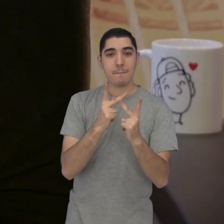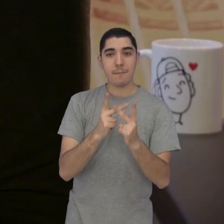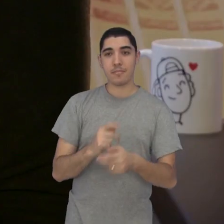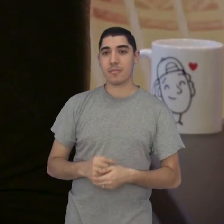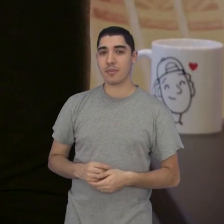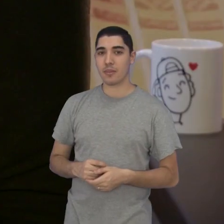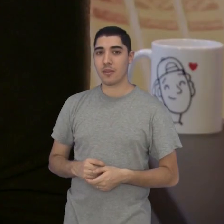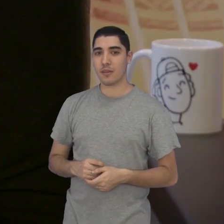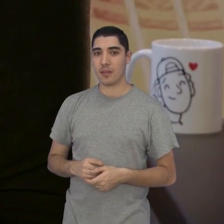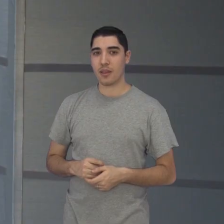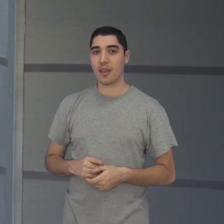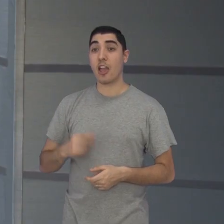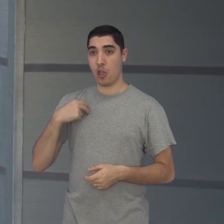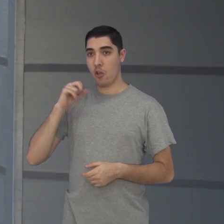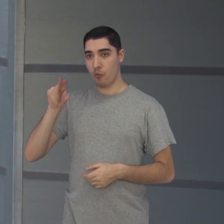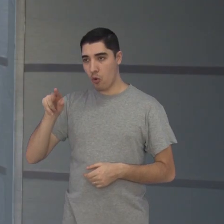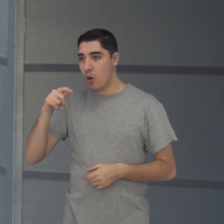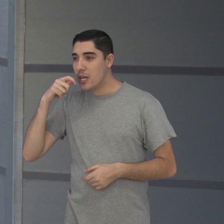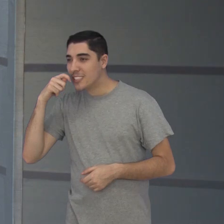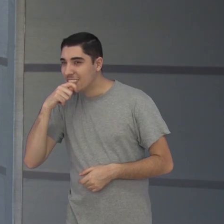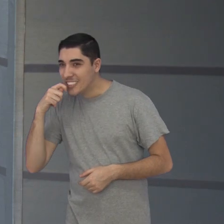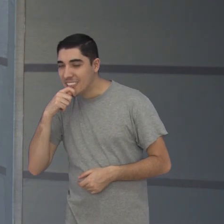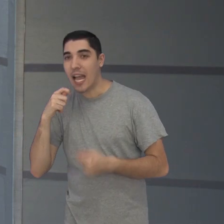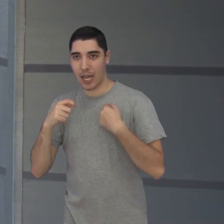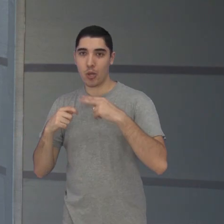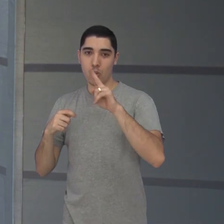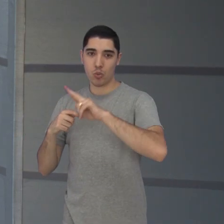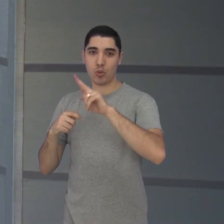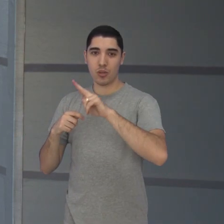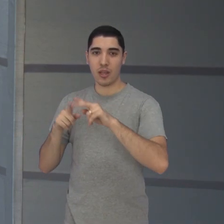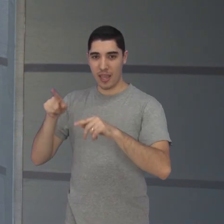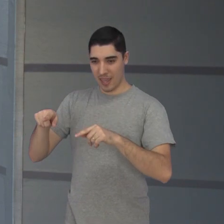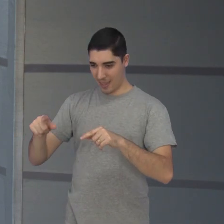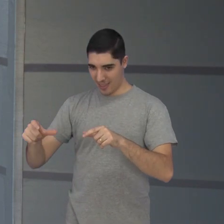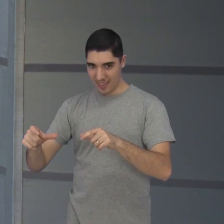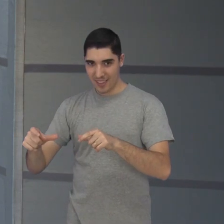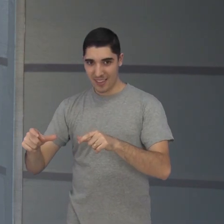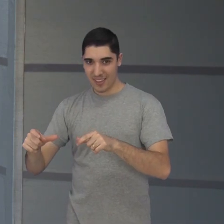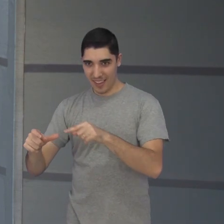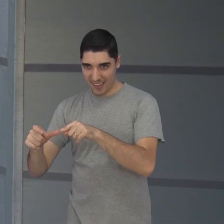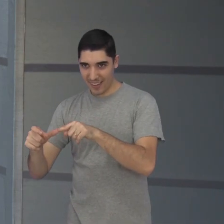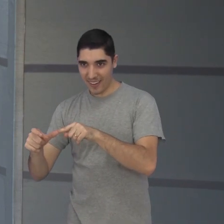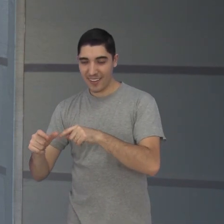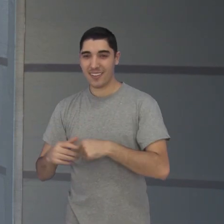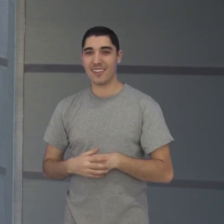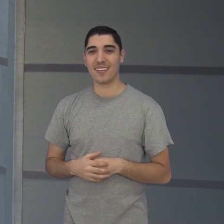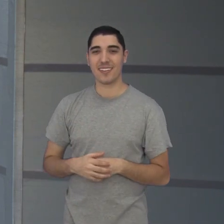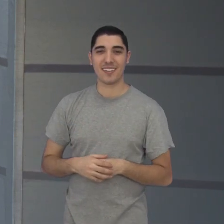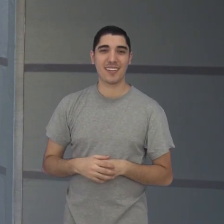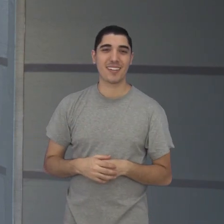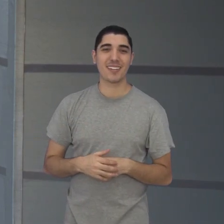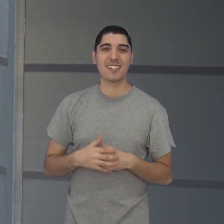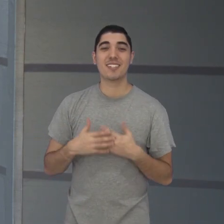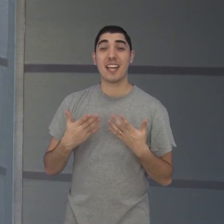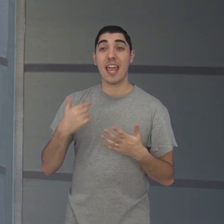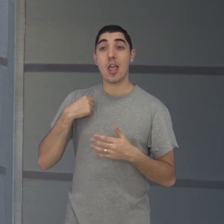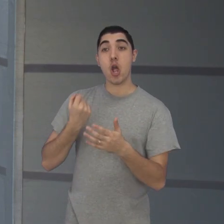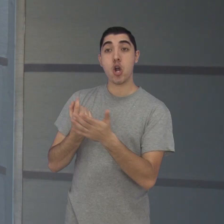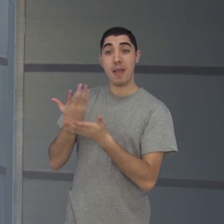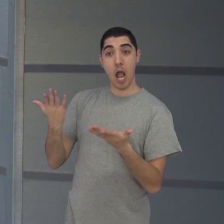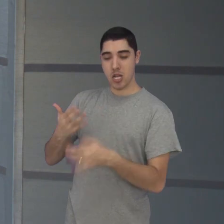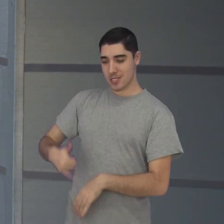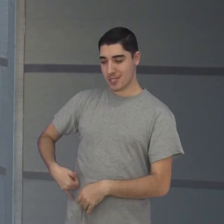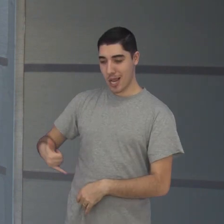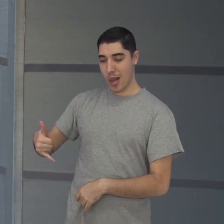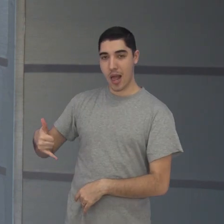usa Pix? Hã? Você usa o Pix? Quando eu vou escovar o dente. Você usa? É, aquele negocinho, né? É. Tá. Mas